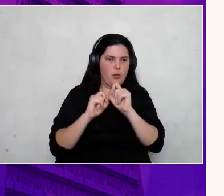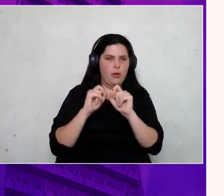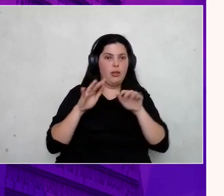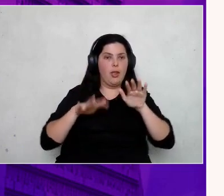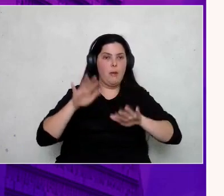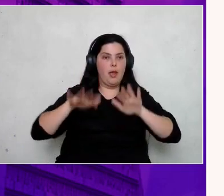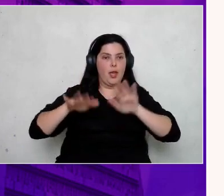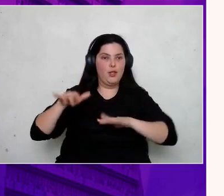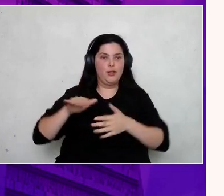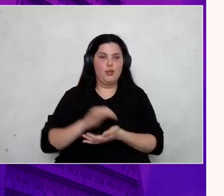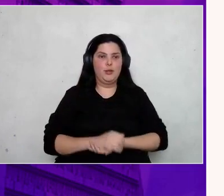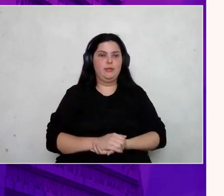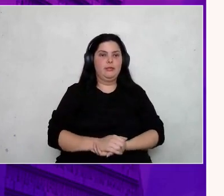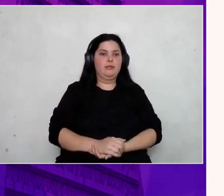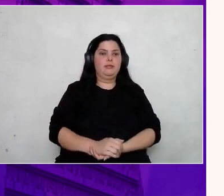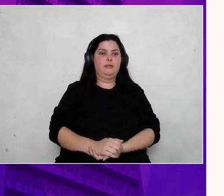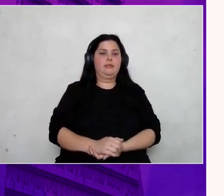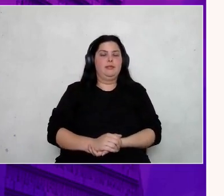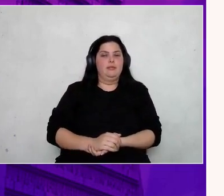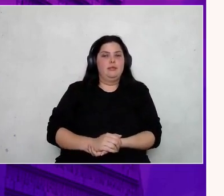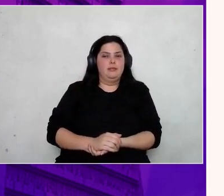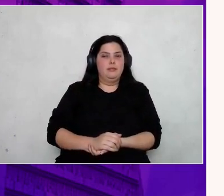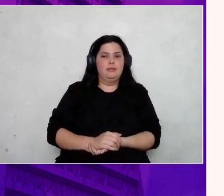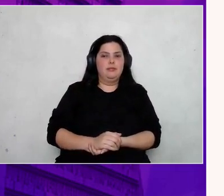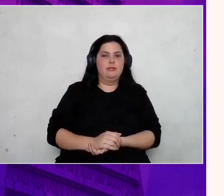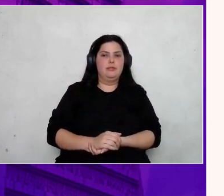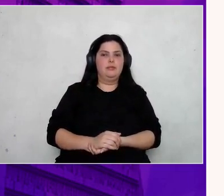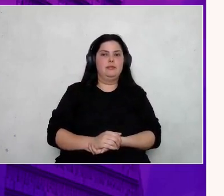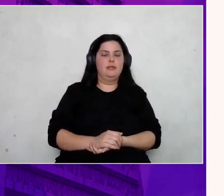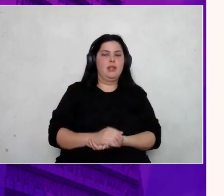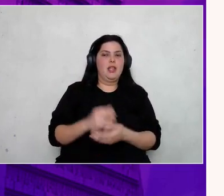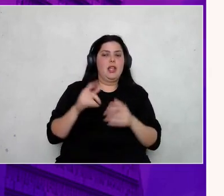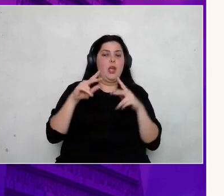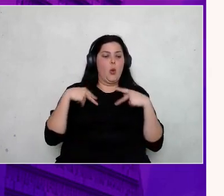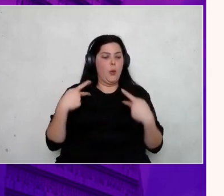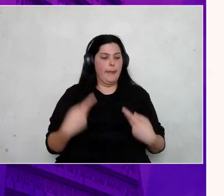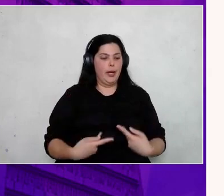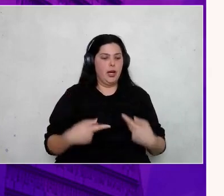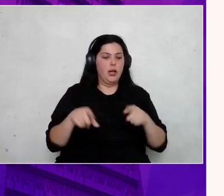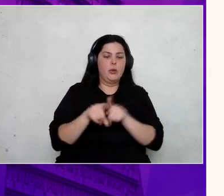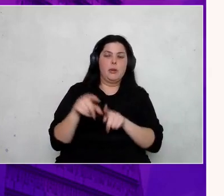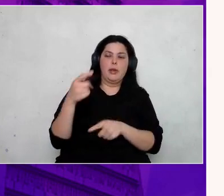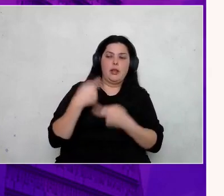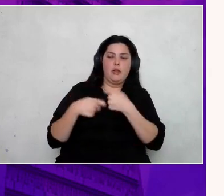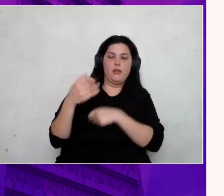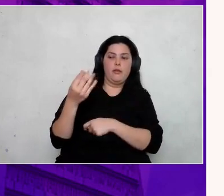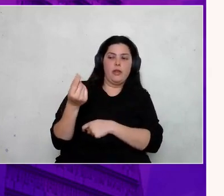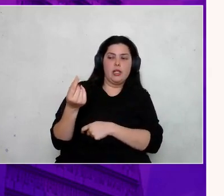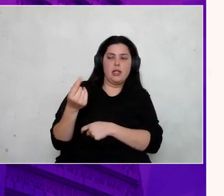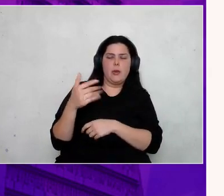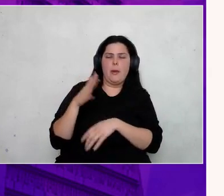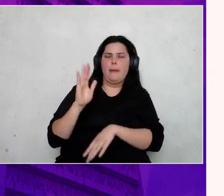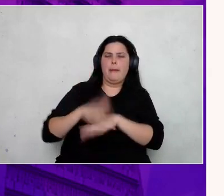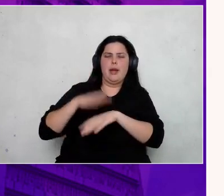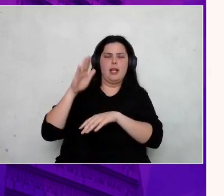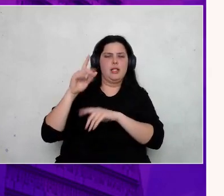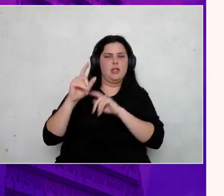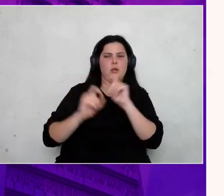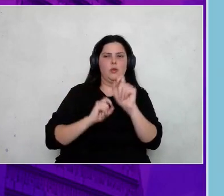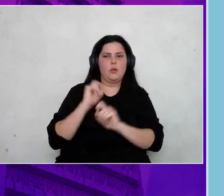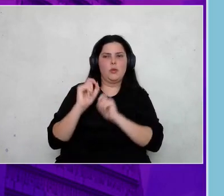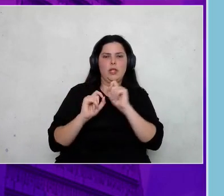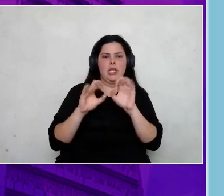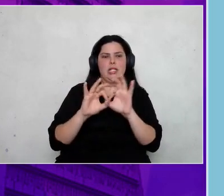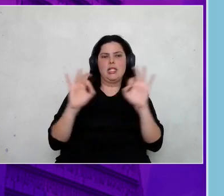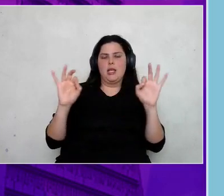fato depende. É, tem fatores humanos, tem fatores financeiros, vai muito além da questão simples do